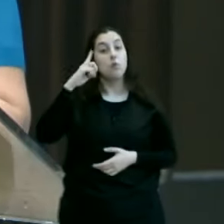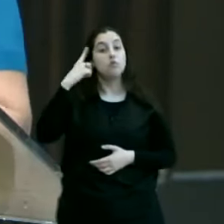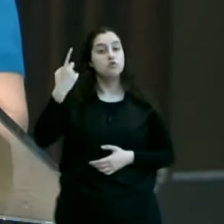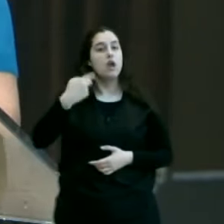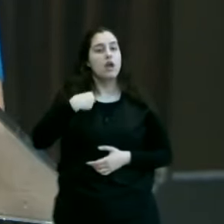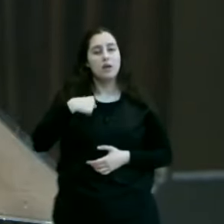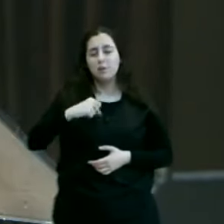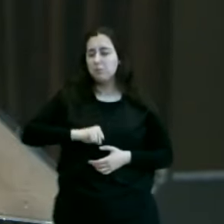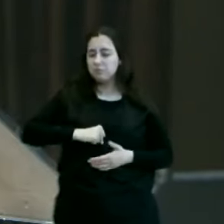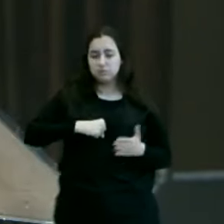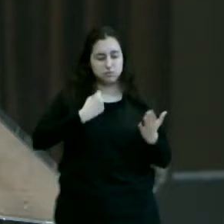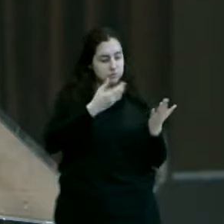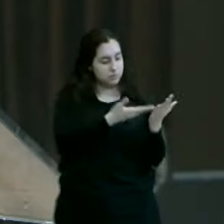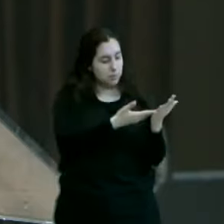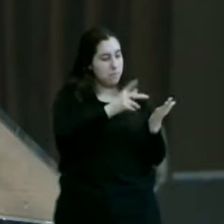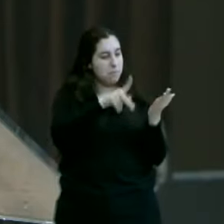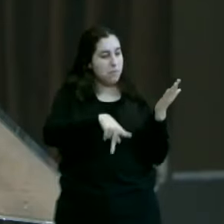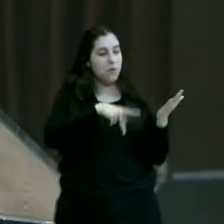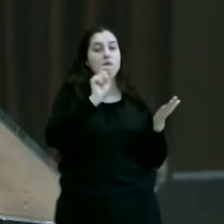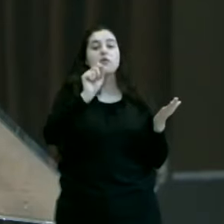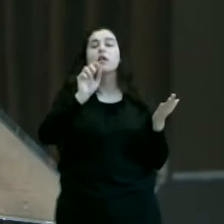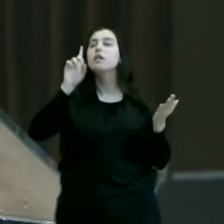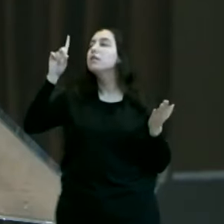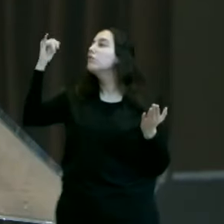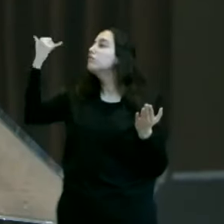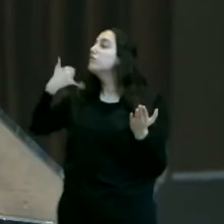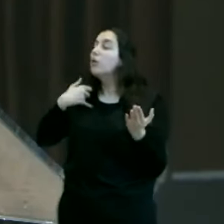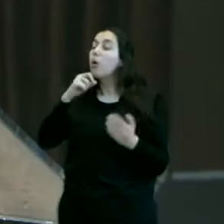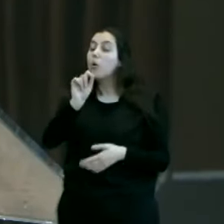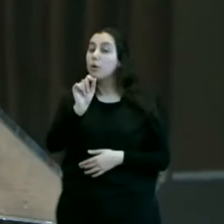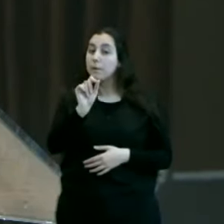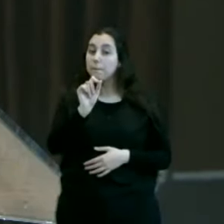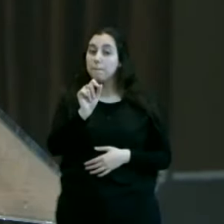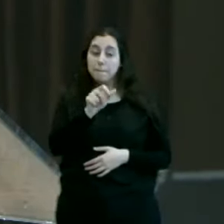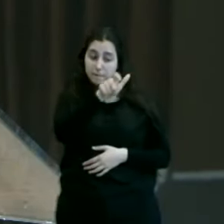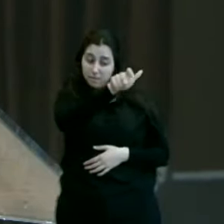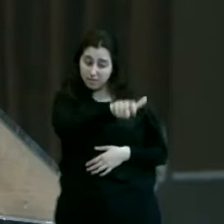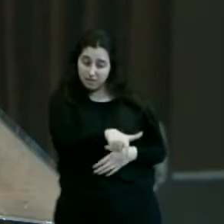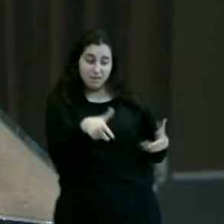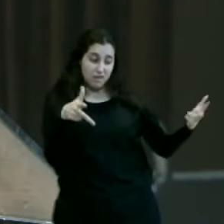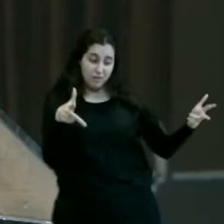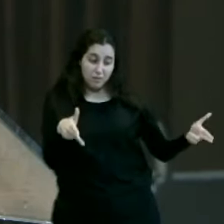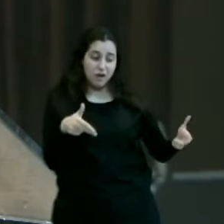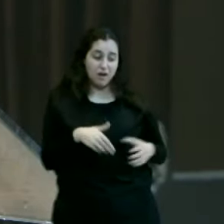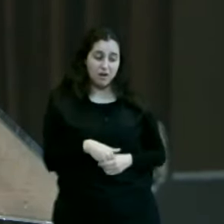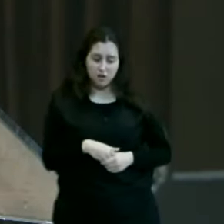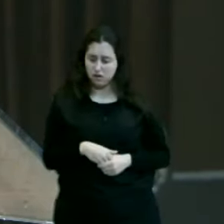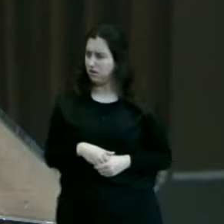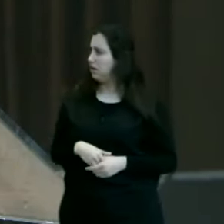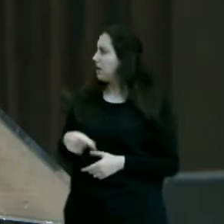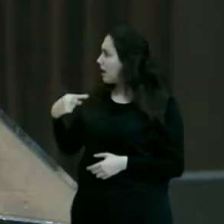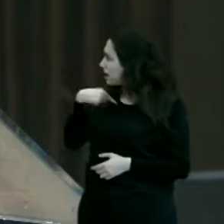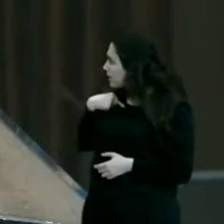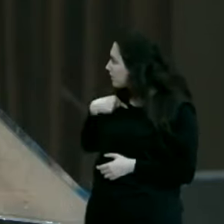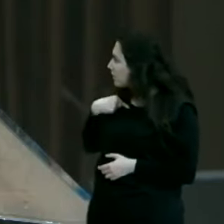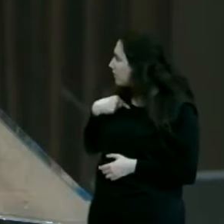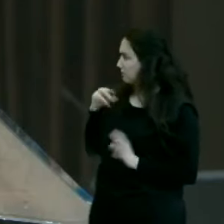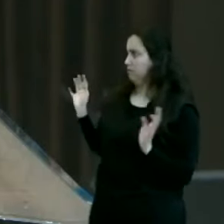com muita raiva do povo de Israel, o Senhor soprou no meu ouvido e disse, você faz a mesma coisa. Eu falei, eu,